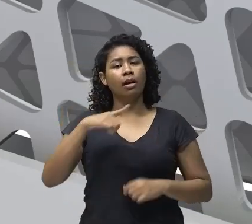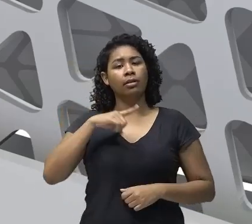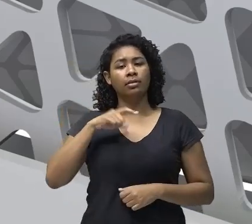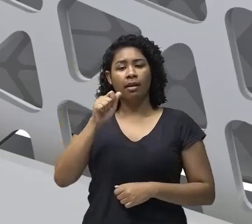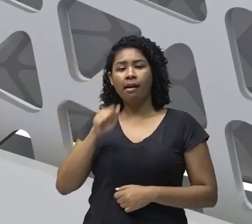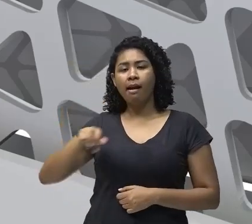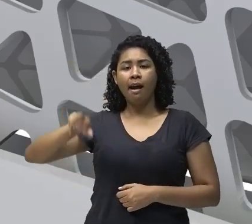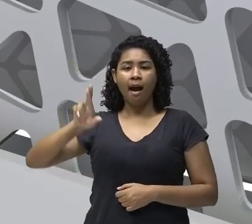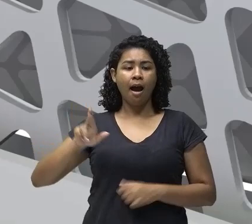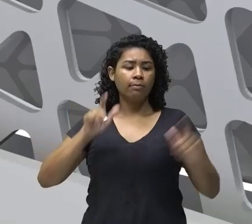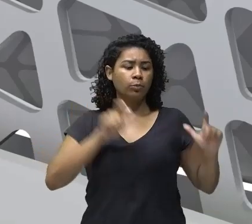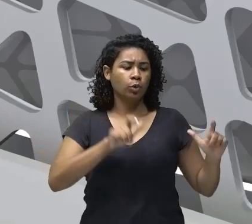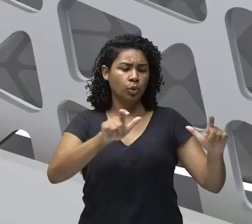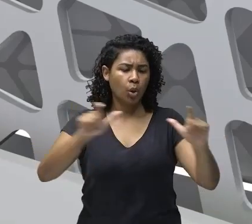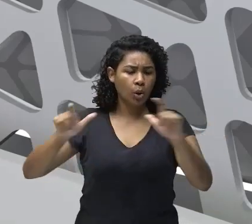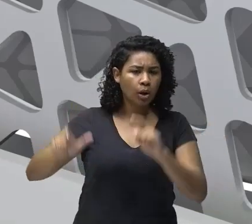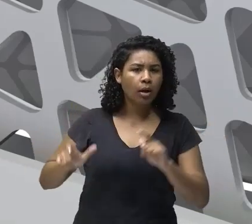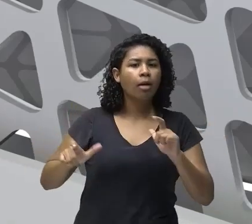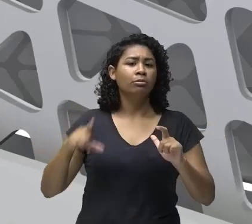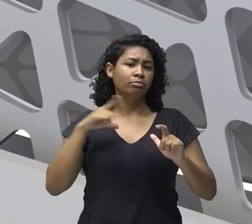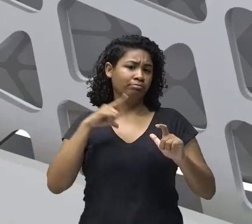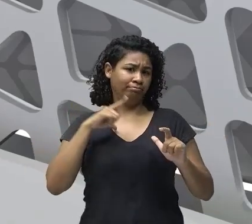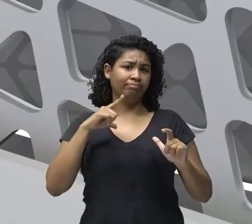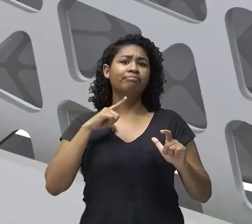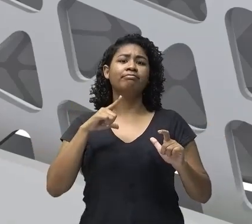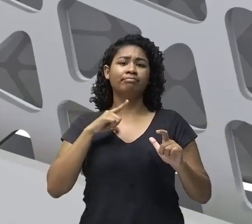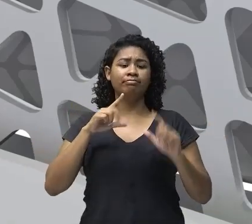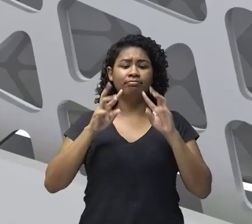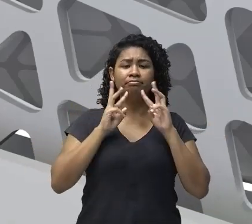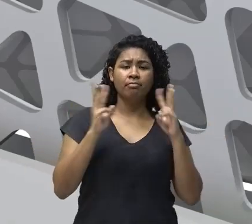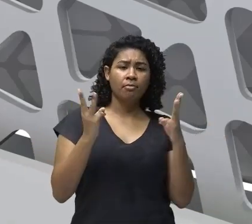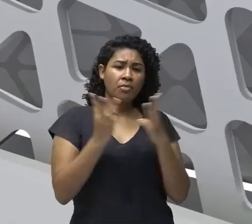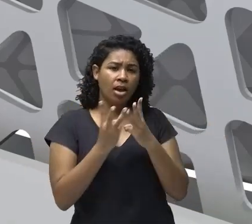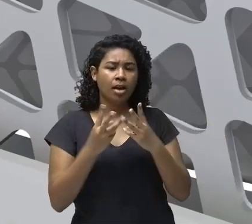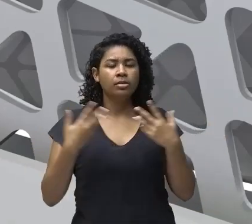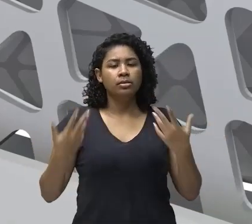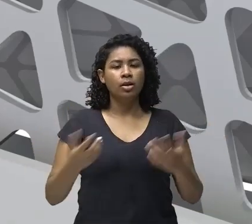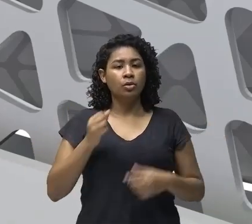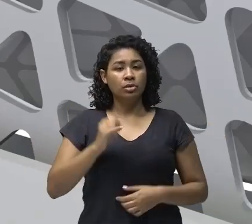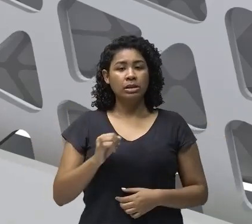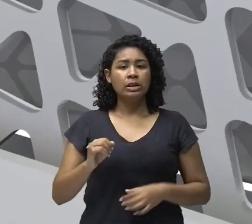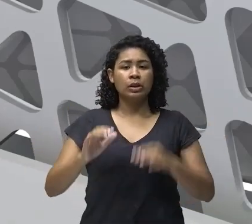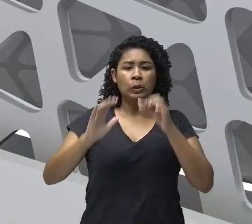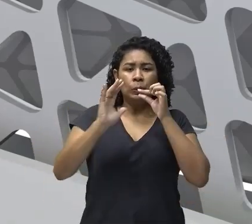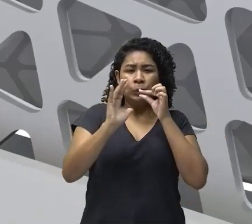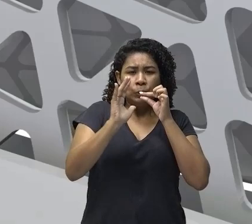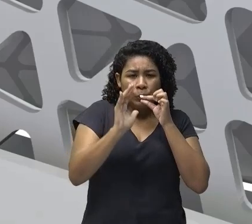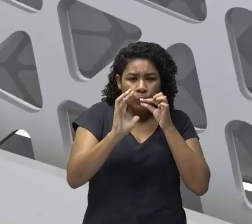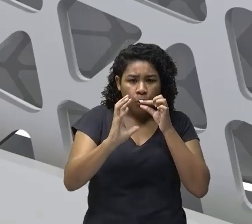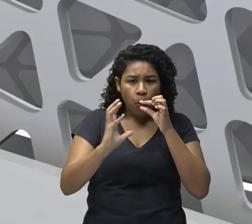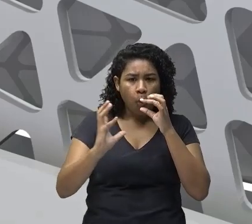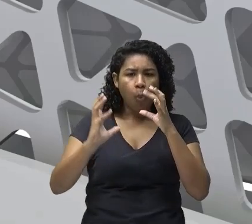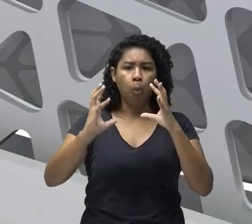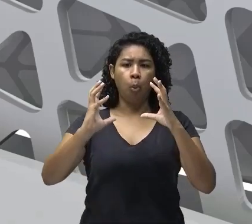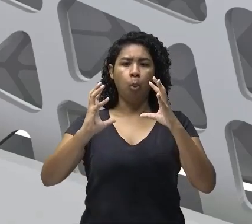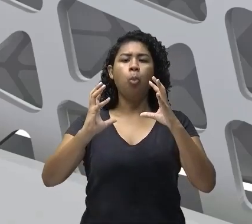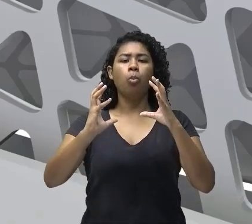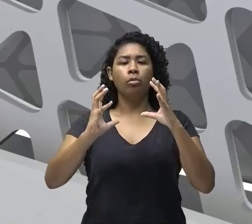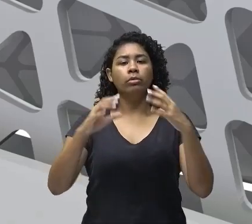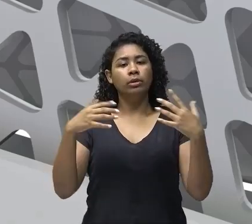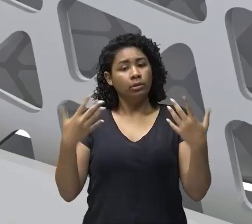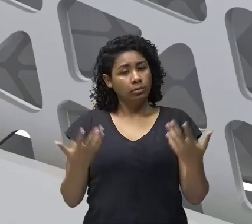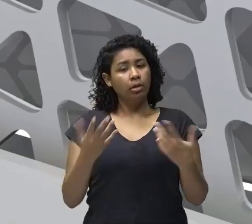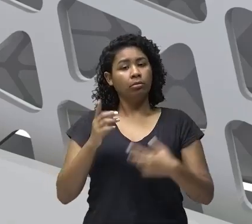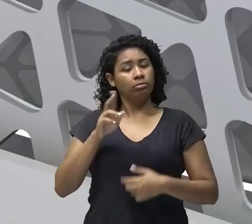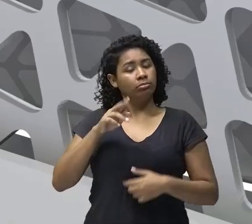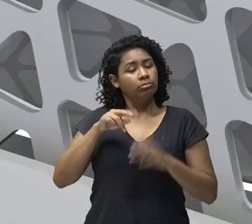uma matéria e tem massa. Quando a gente sopra o ar ou usa um compressor para encher, a